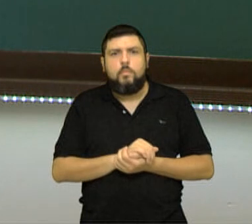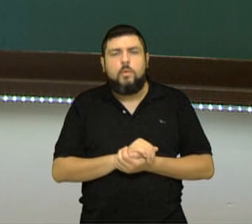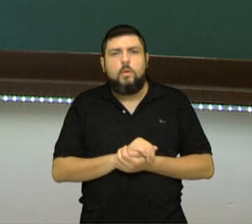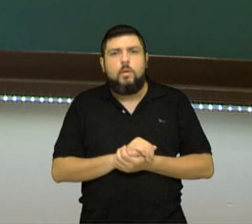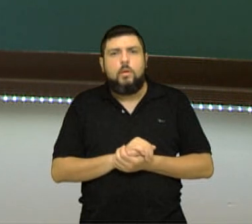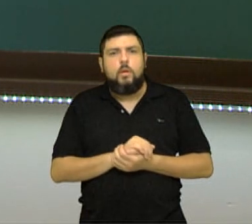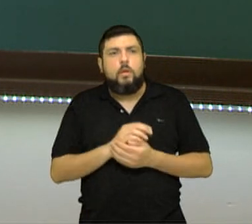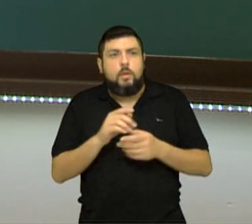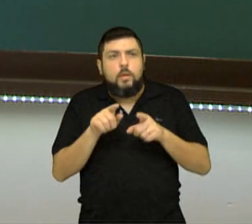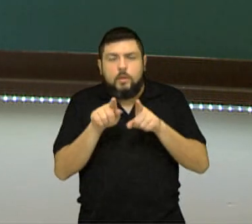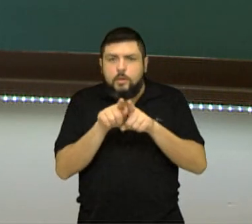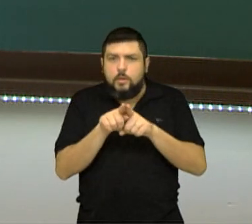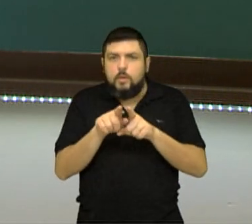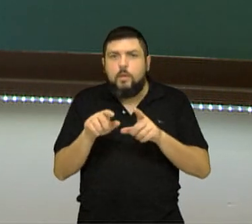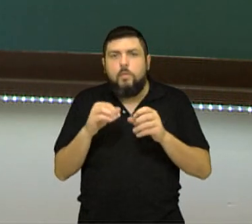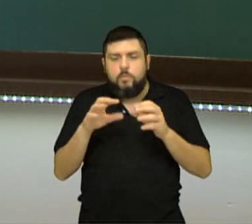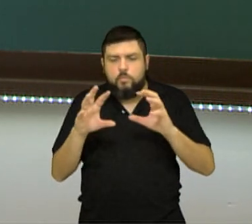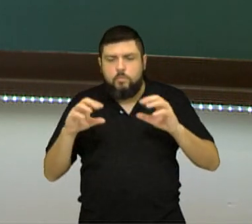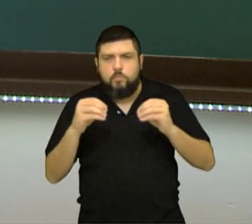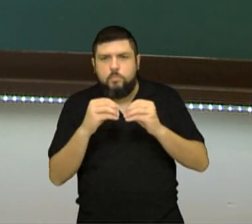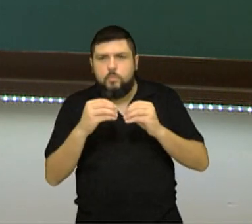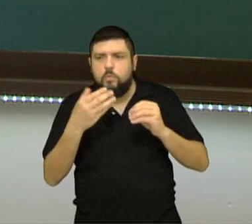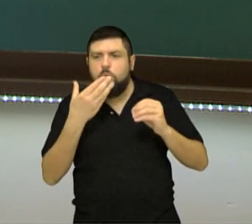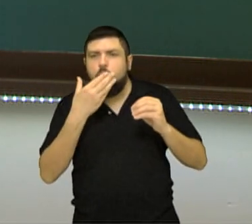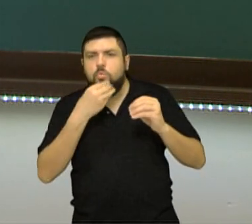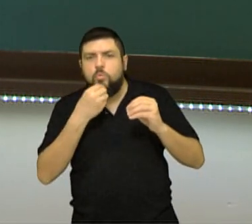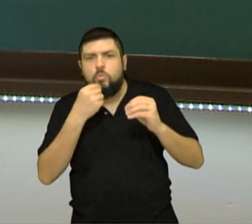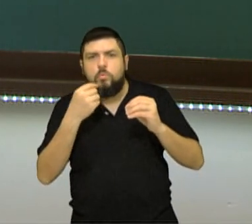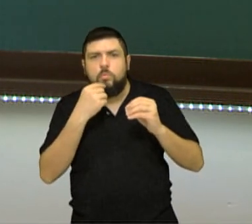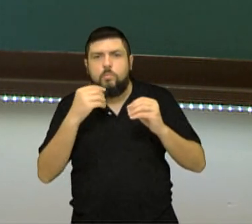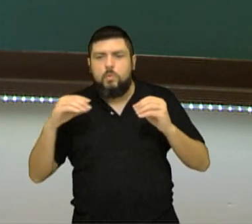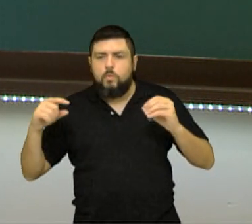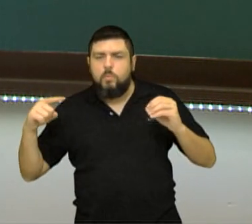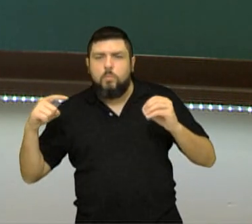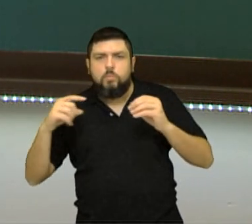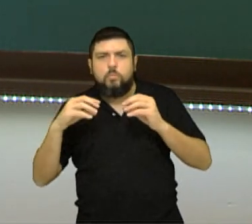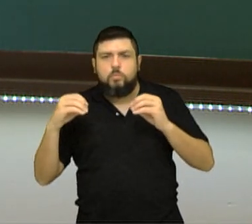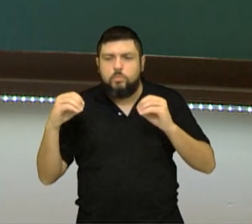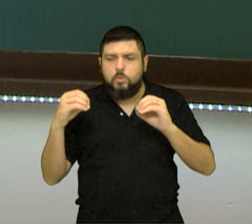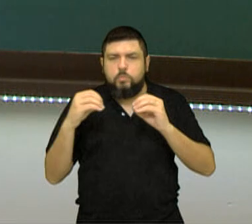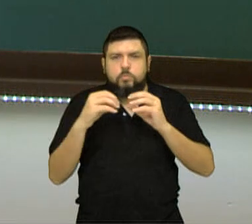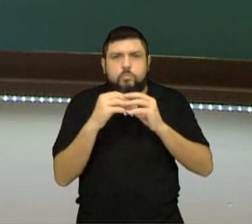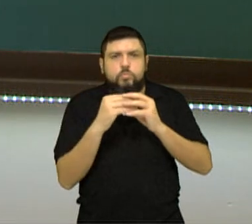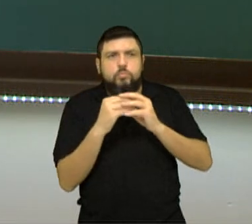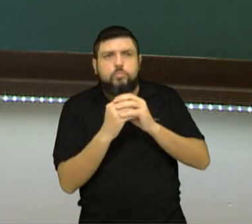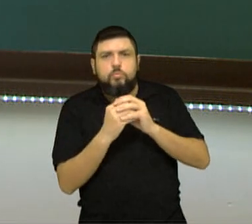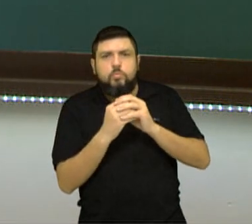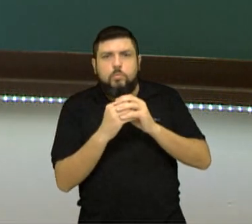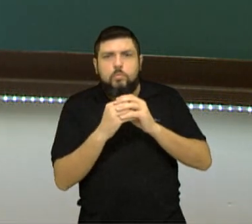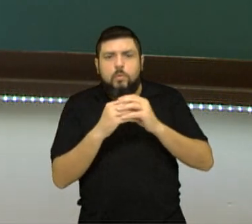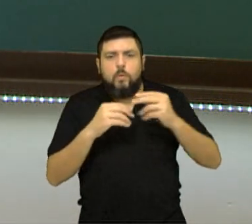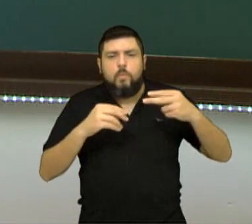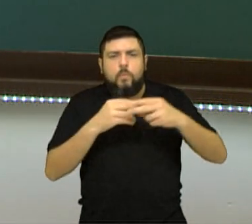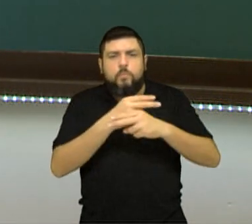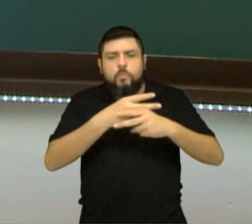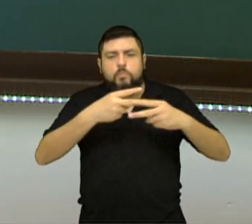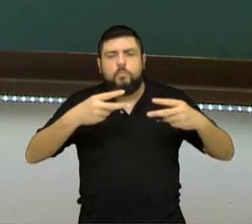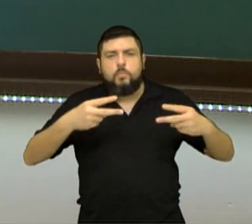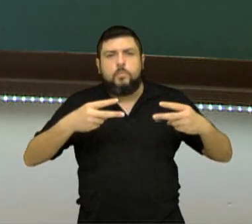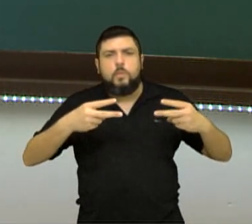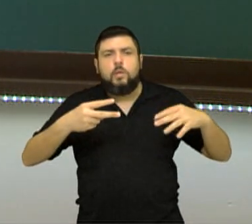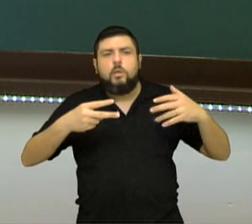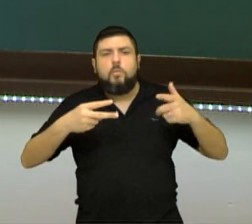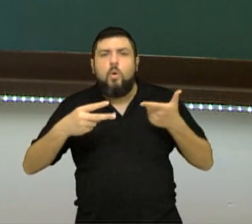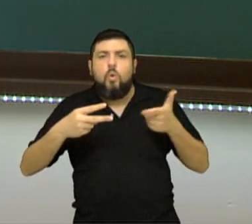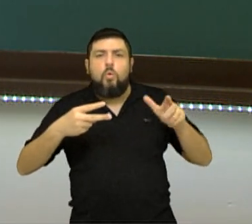masculino e feminino e reconstitui a quantidade de cromossomos ali daquele organismo, daquela espécie, no caso